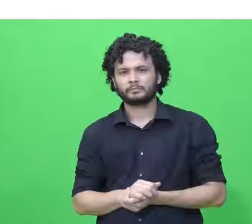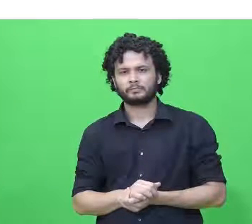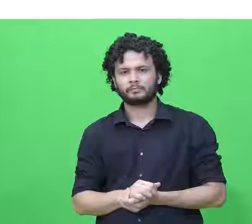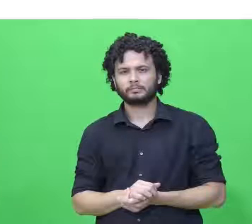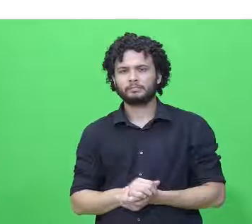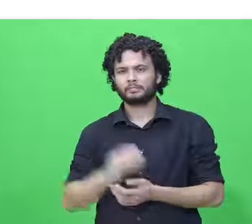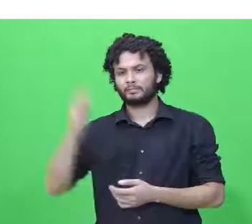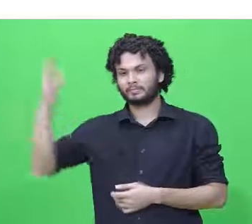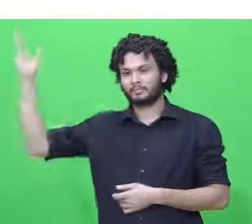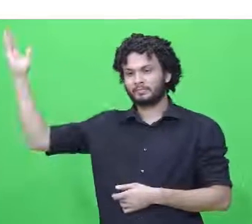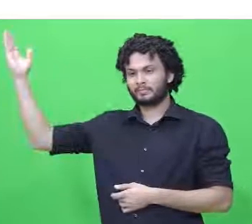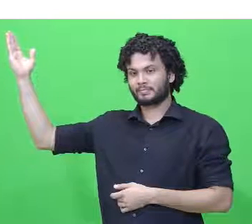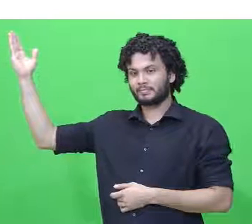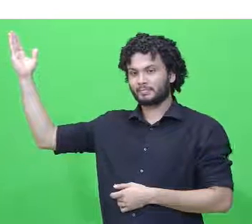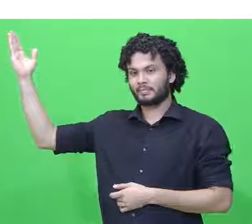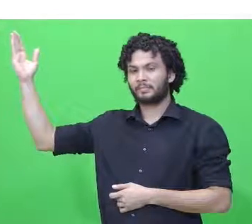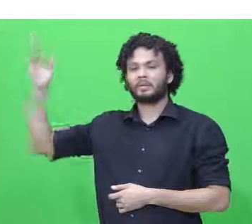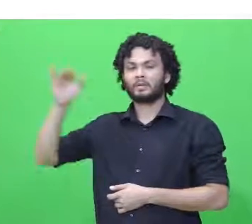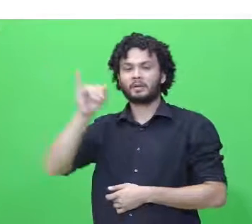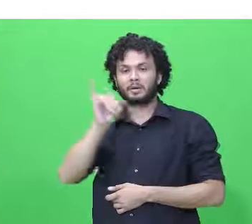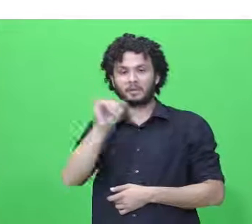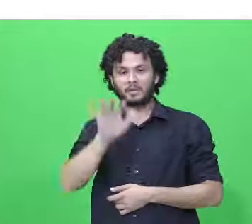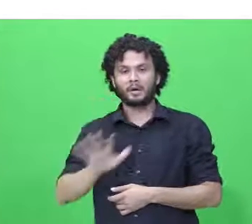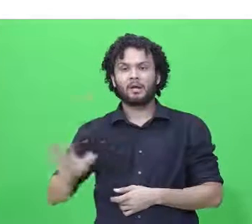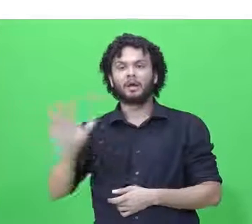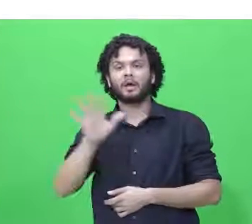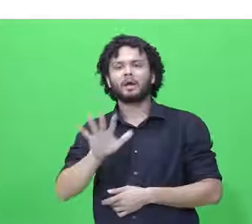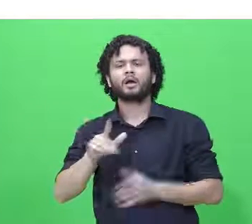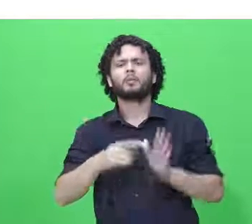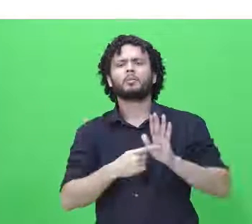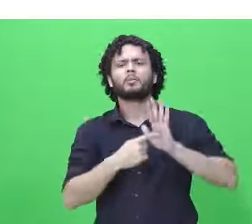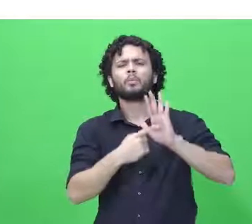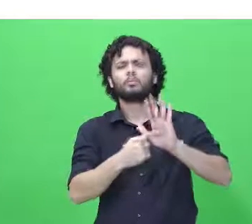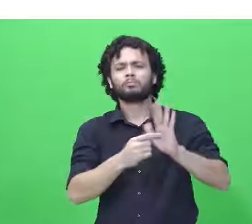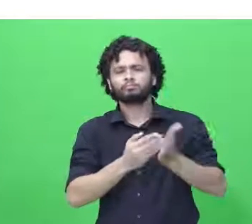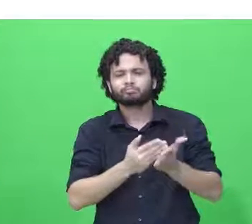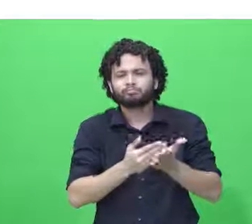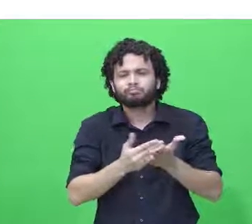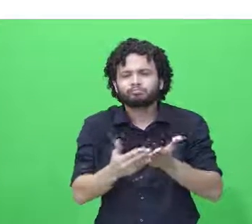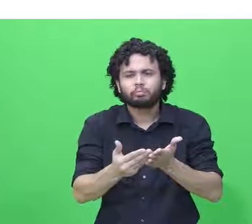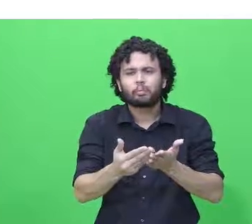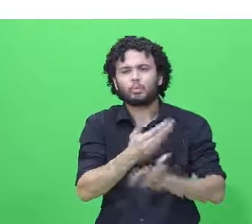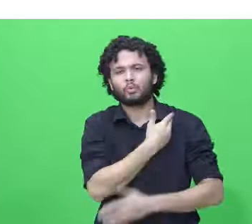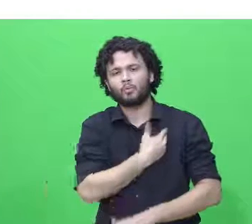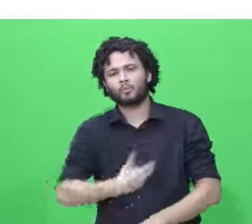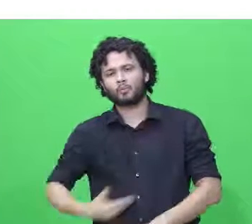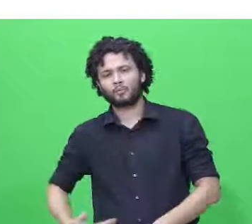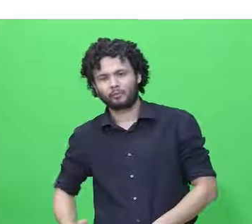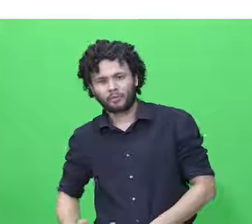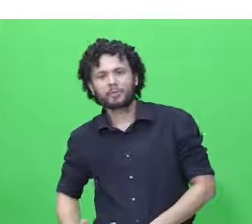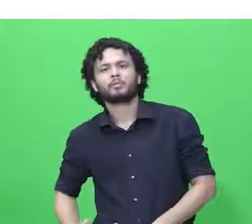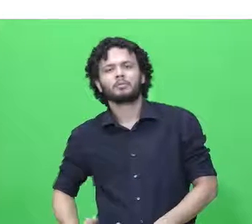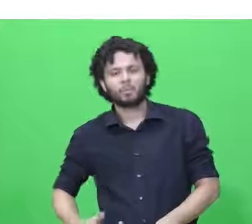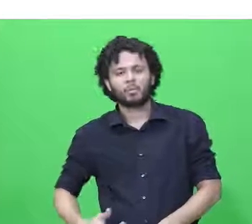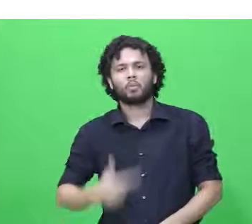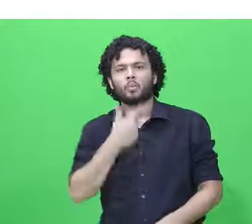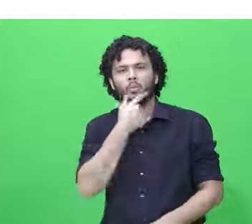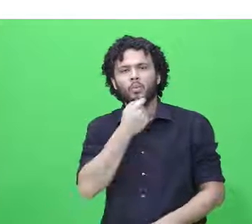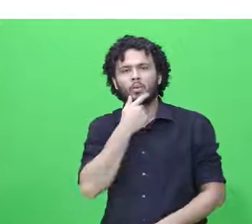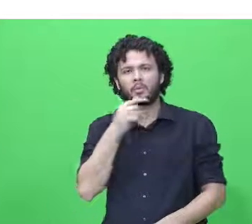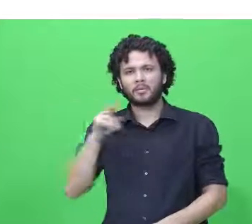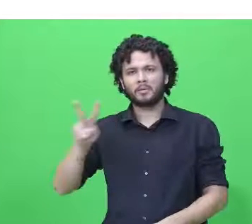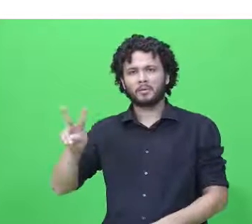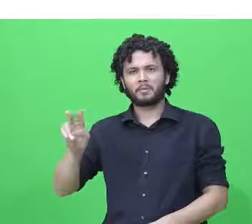Temos, então, aí para vocês a nossa primeira imagem, né, que é, então, desse início, então, do governo provisório. Vargas, então, aí, né,